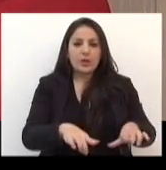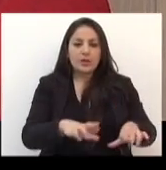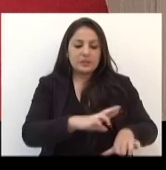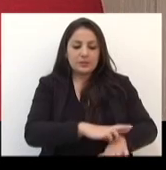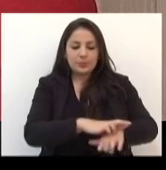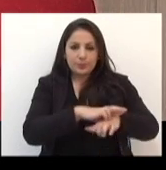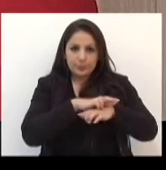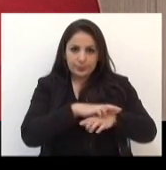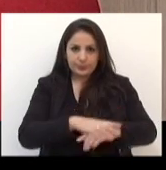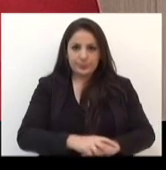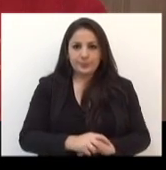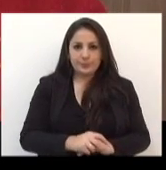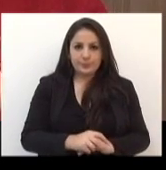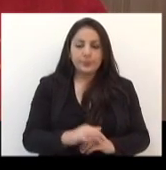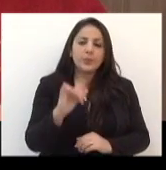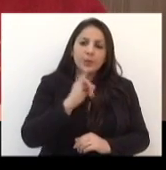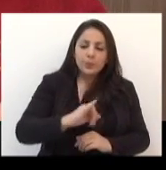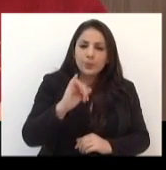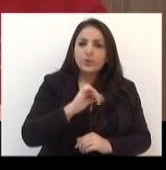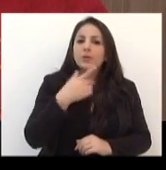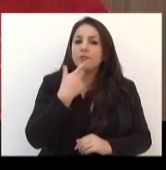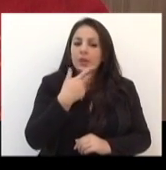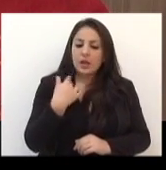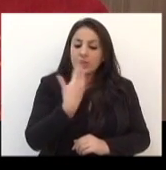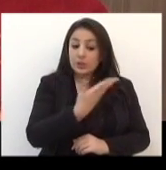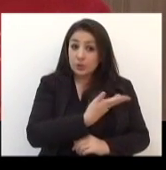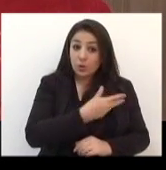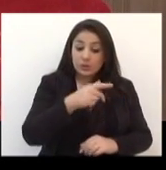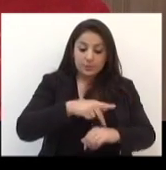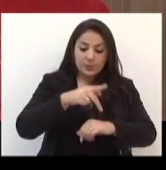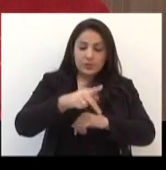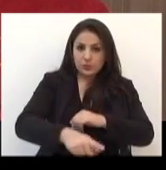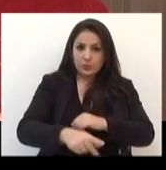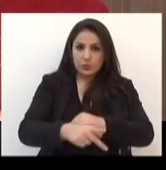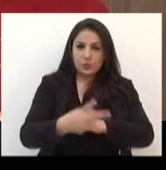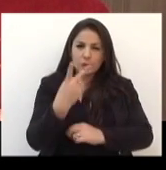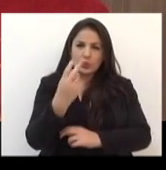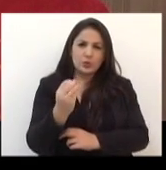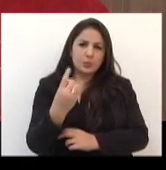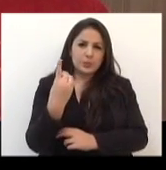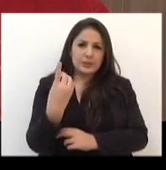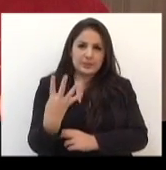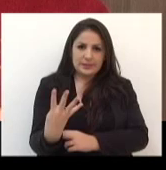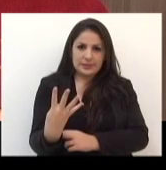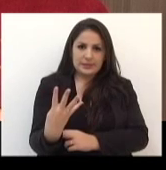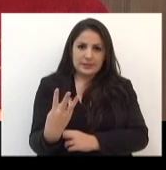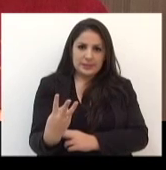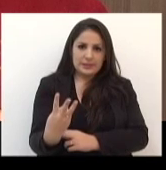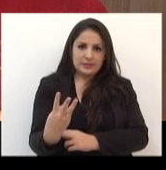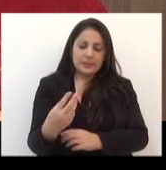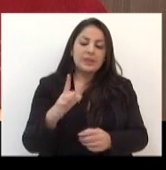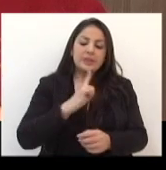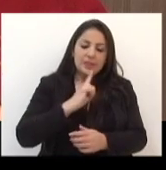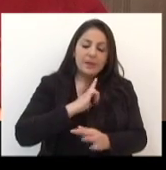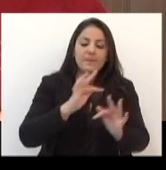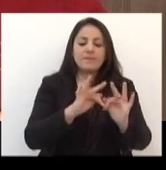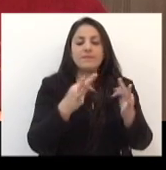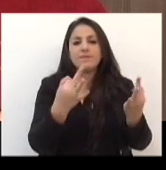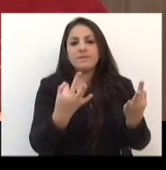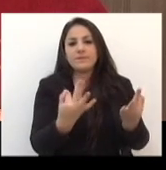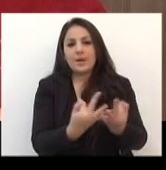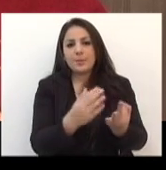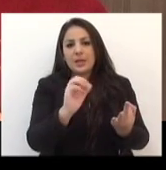ambientes protetivos. Importante dizer que nós, em Passo Fundo, desde 2013, temos o Família